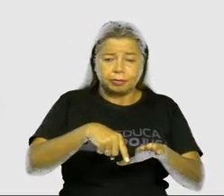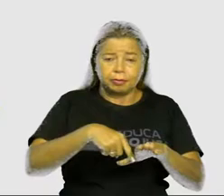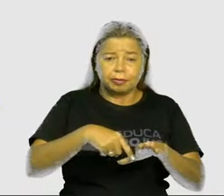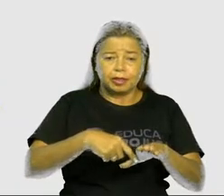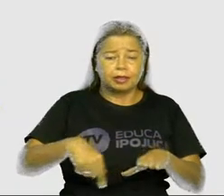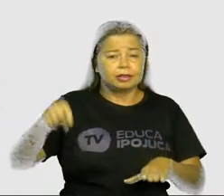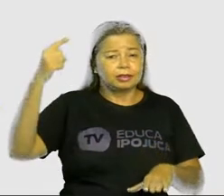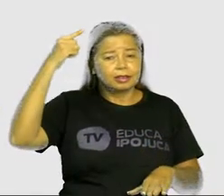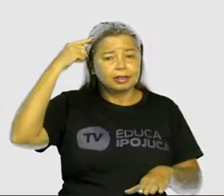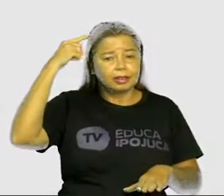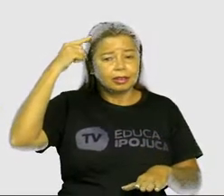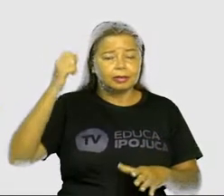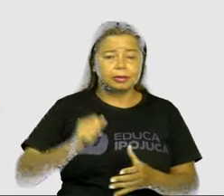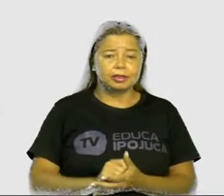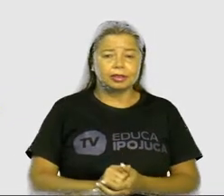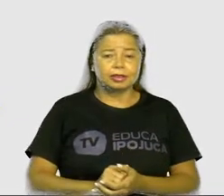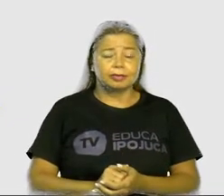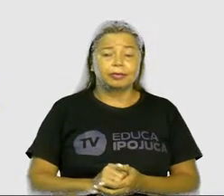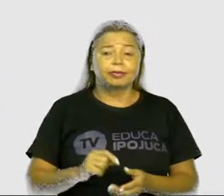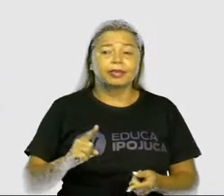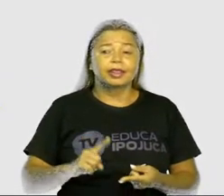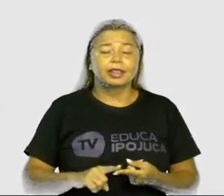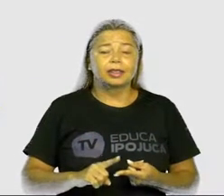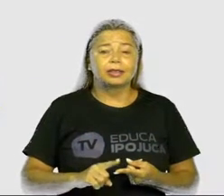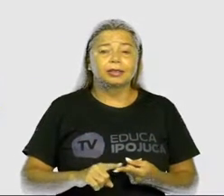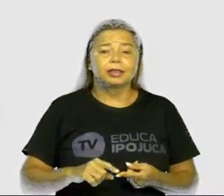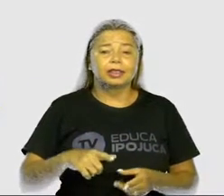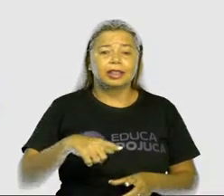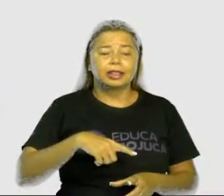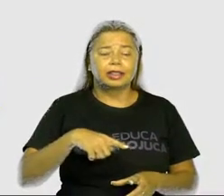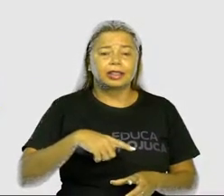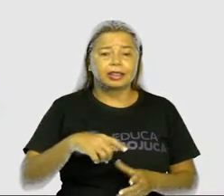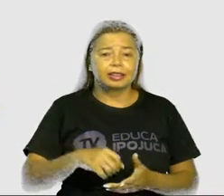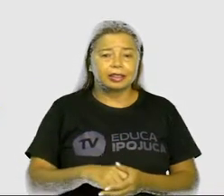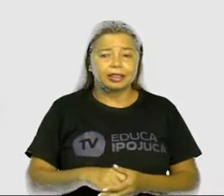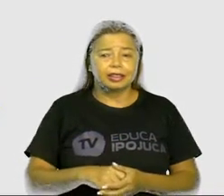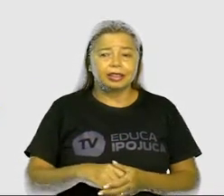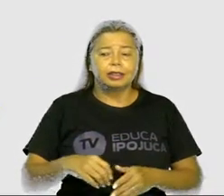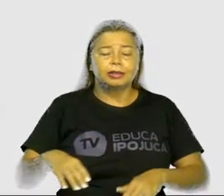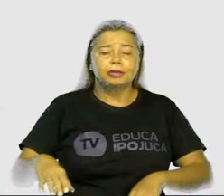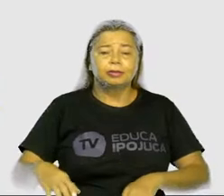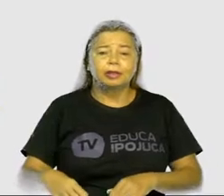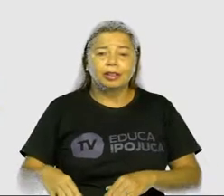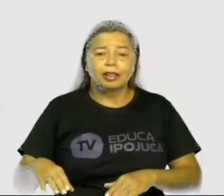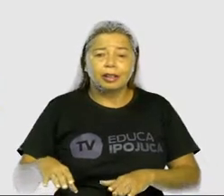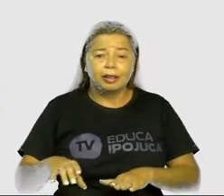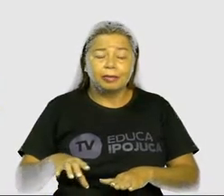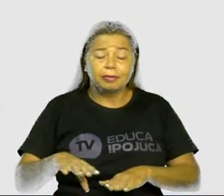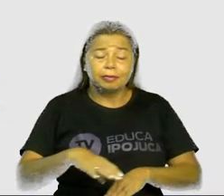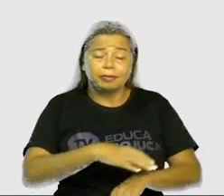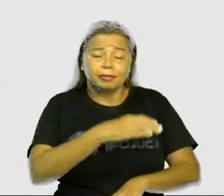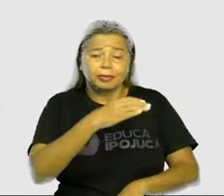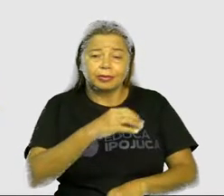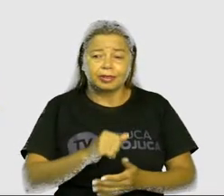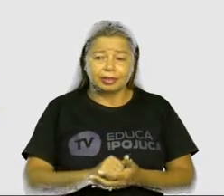em alto mar. É uma bota furada, precisando